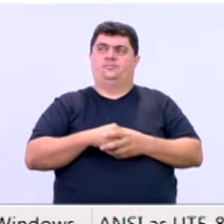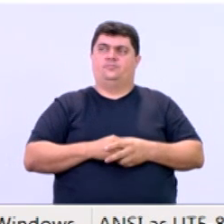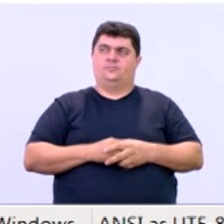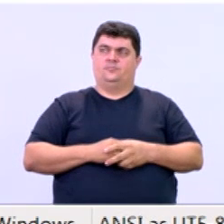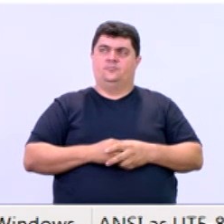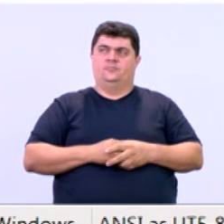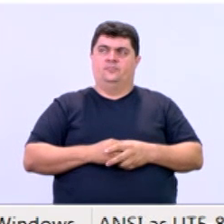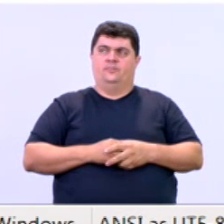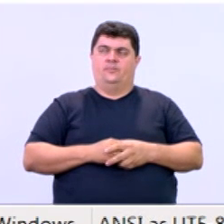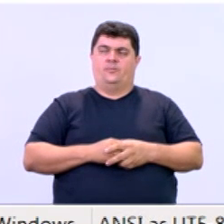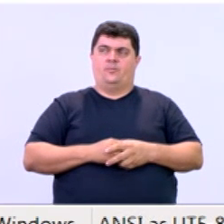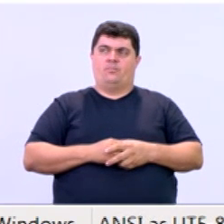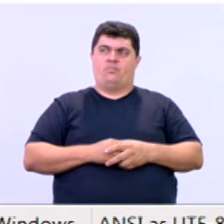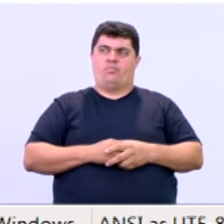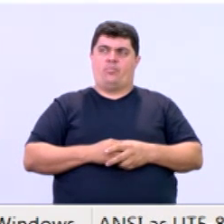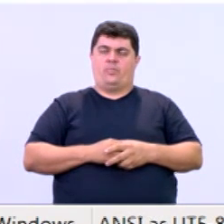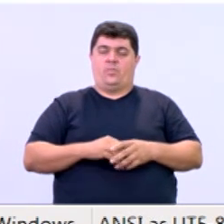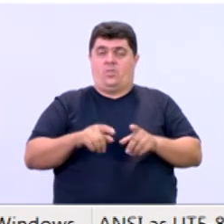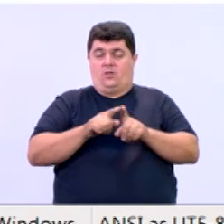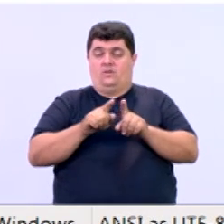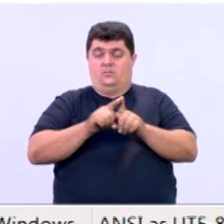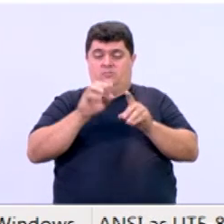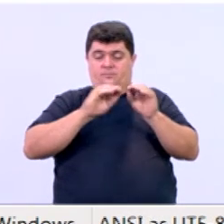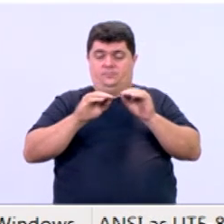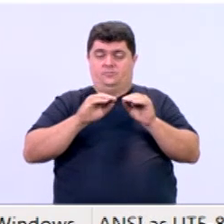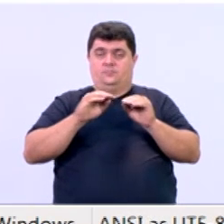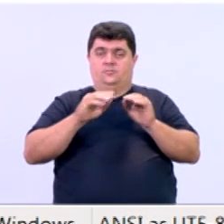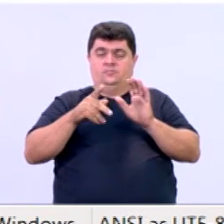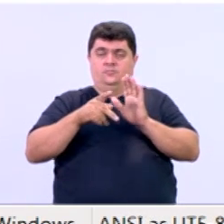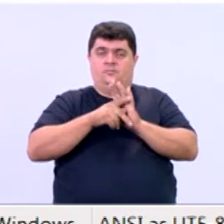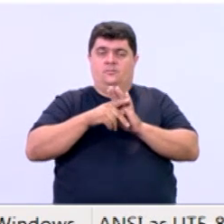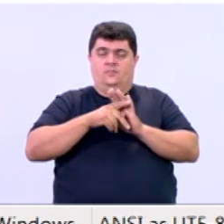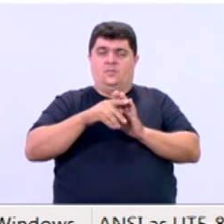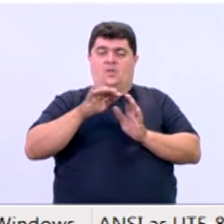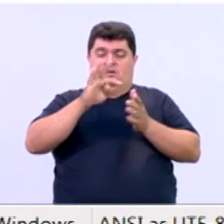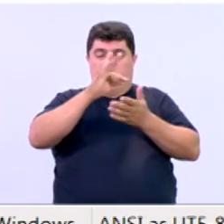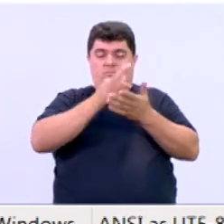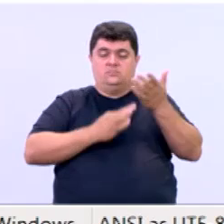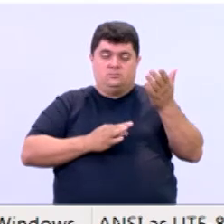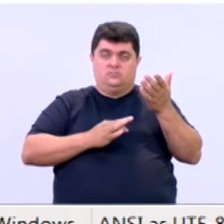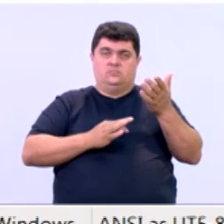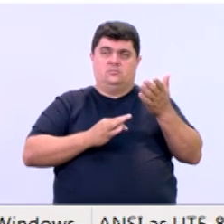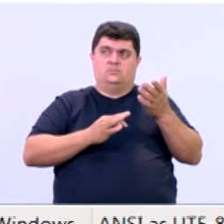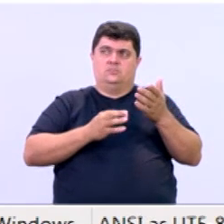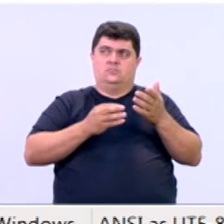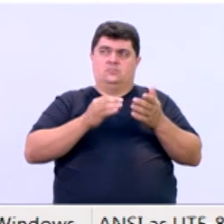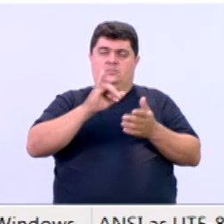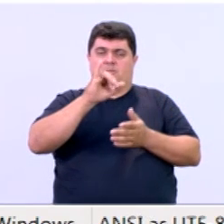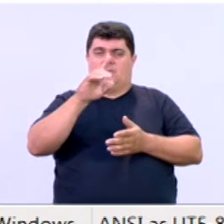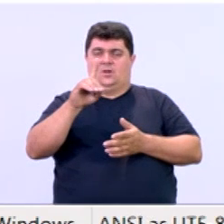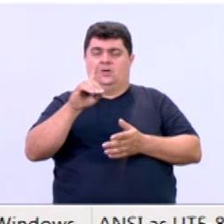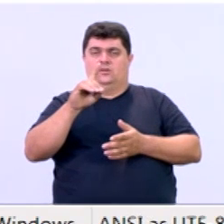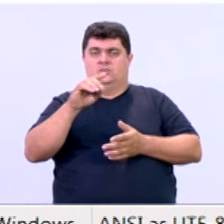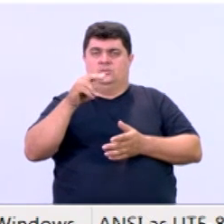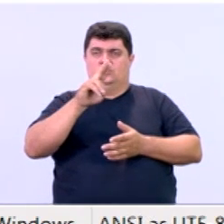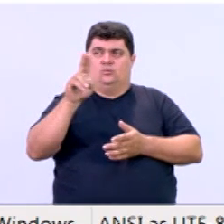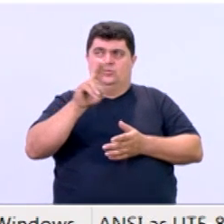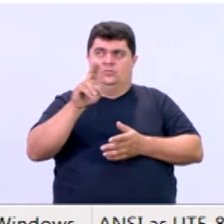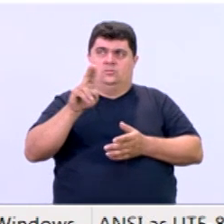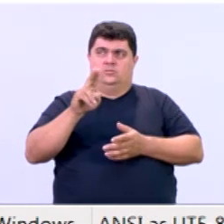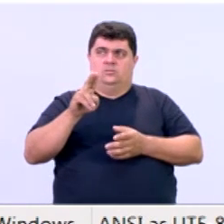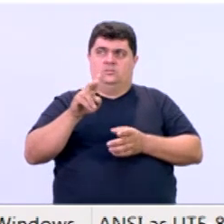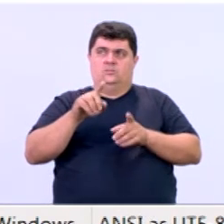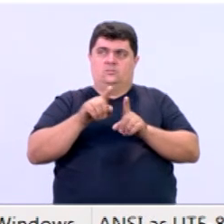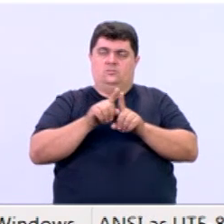um campo de entrada desse formulário do tipo que? Texto, com o ID nome, e o